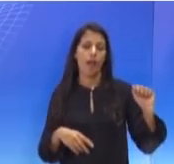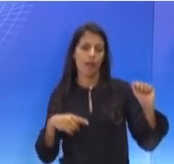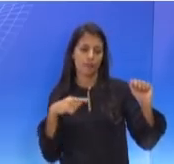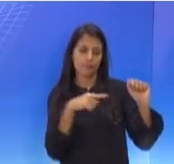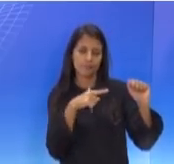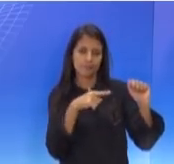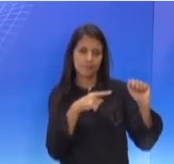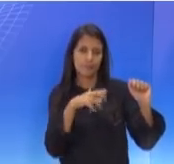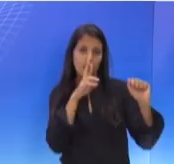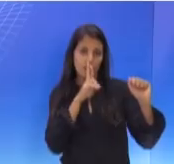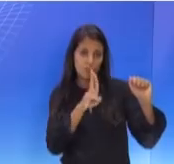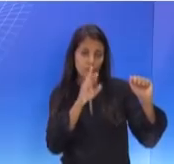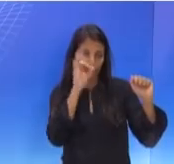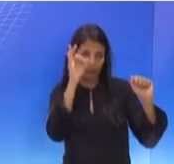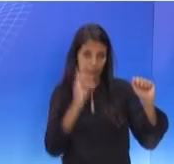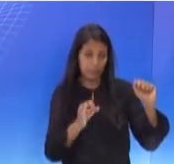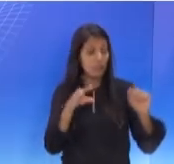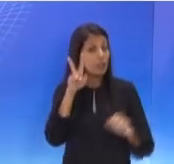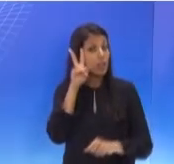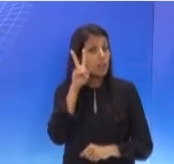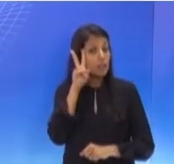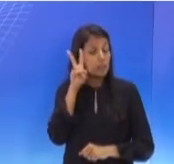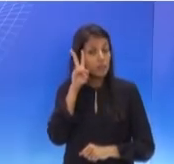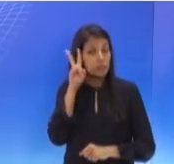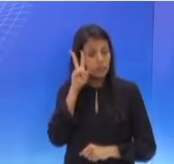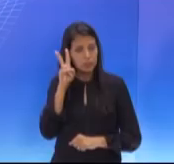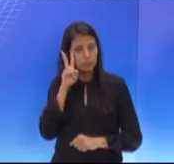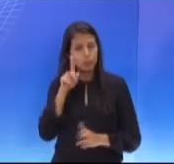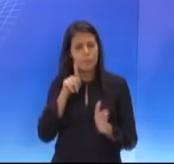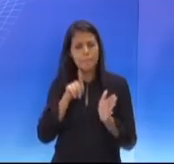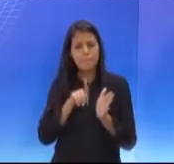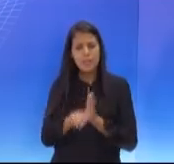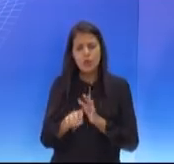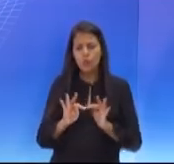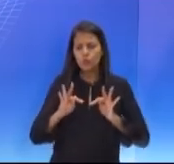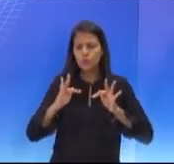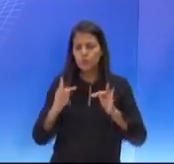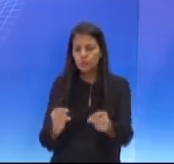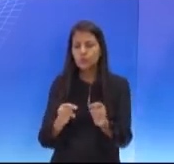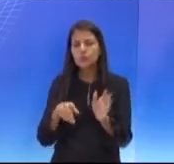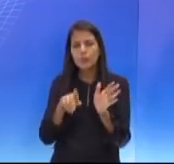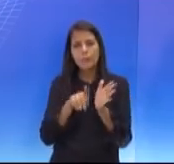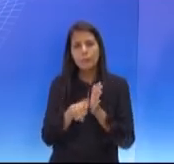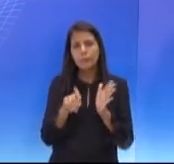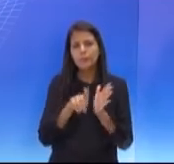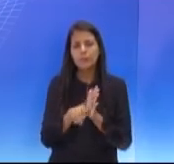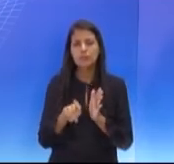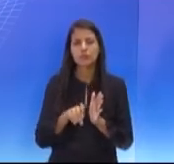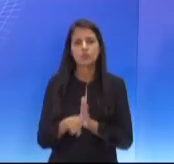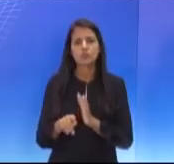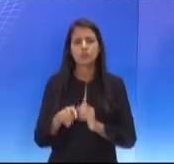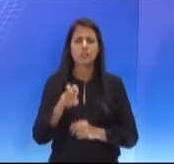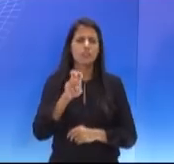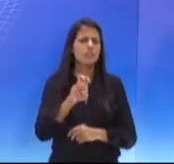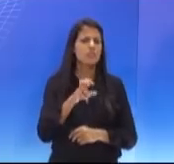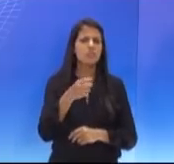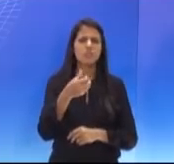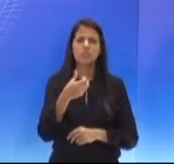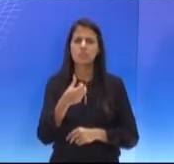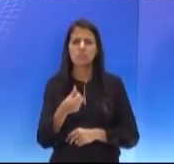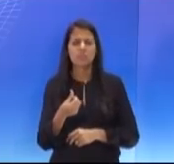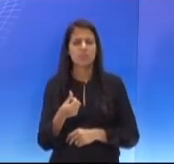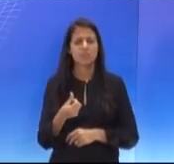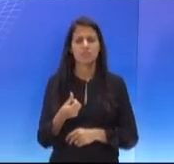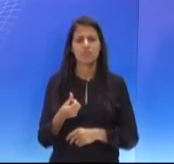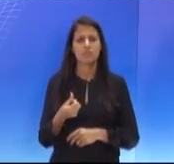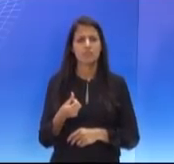só lembrando, toda questão, certo? 5, 6 opções, vocês têm que prestar atenção